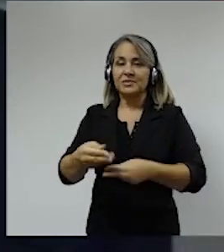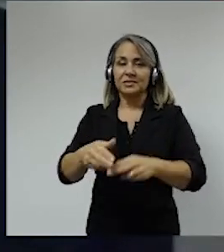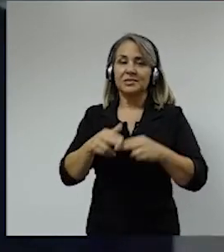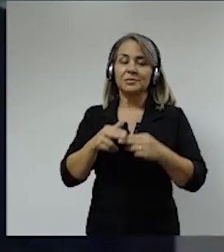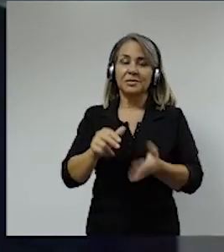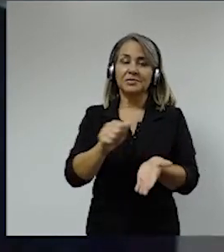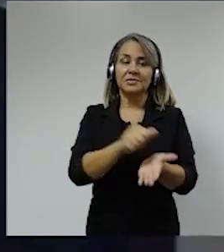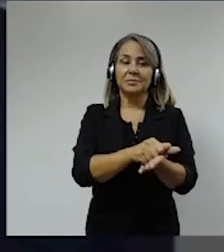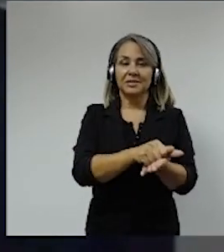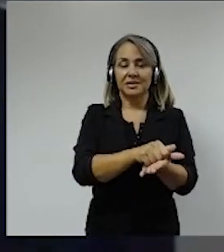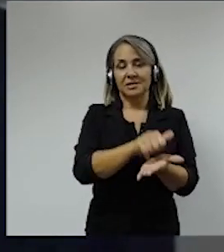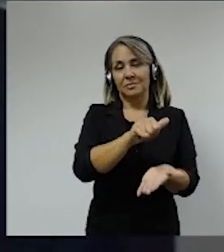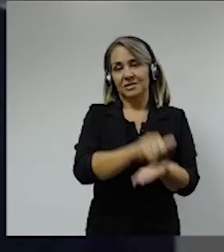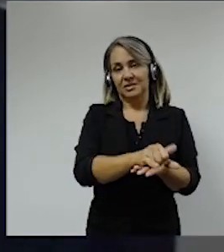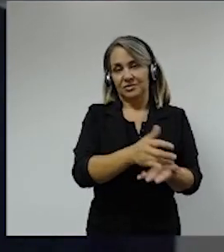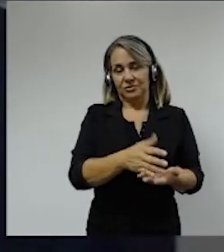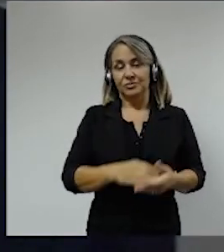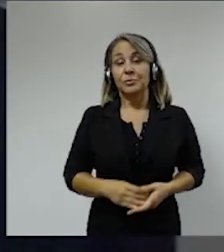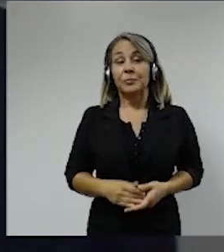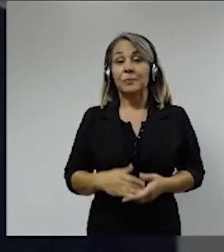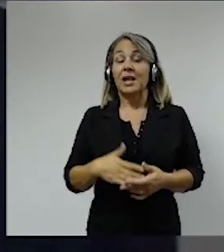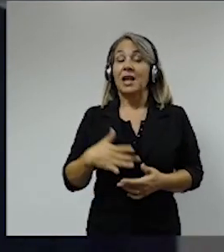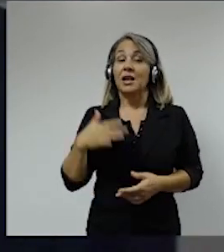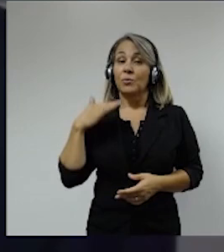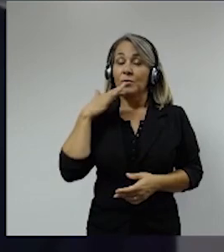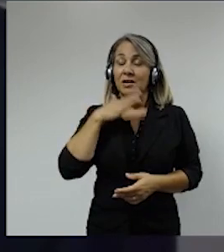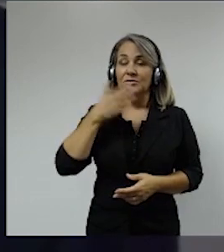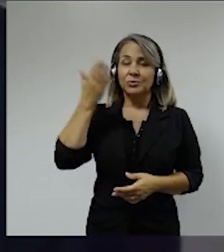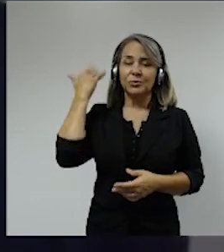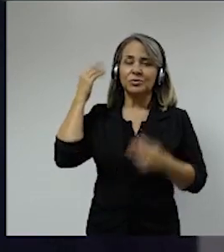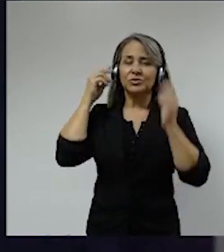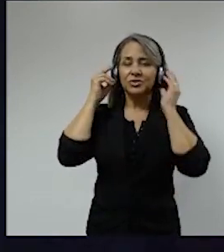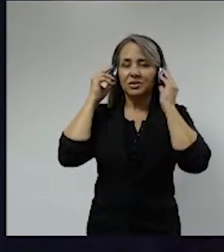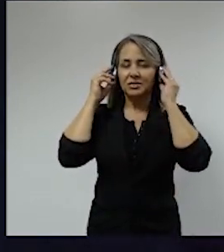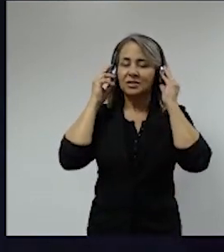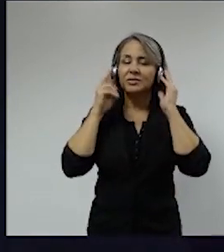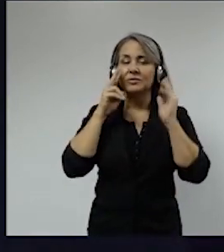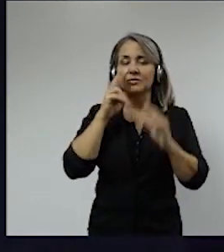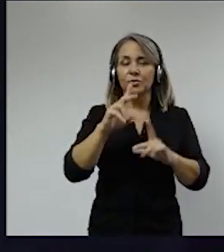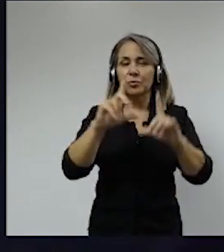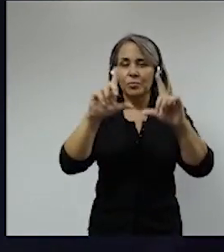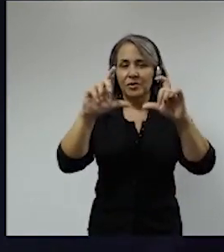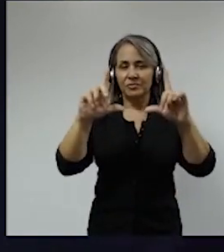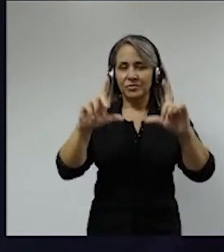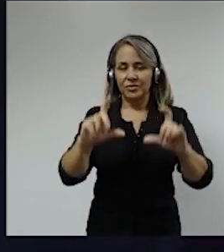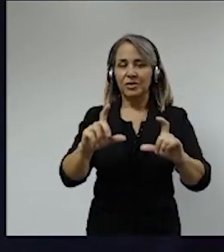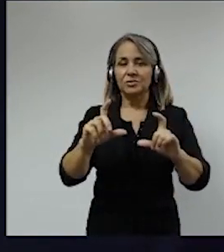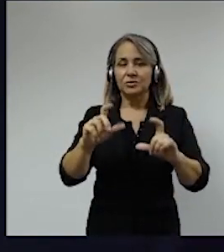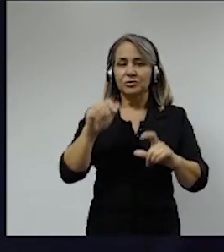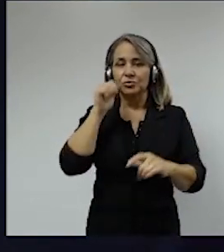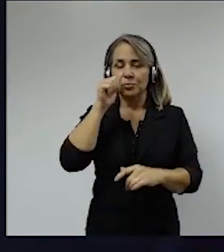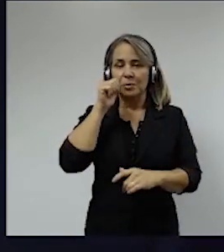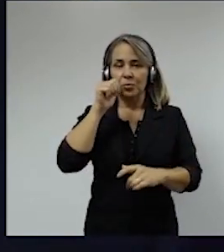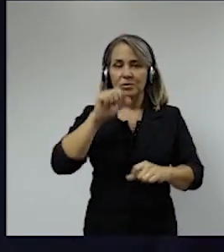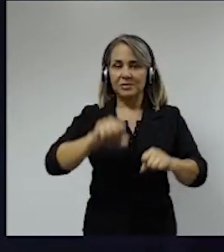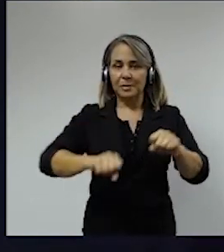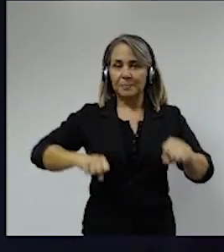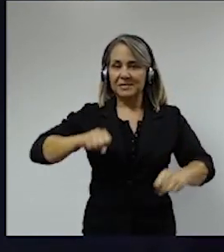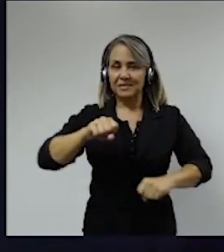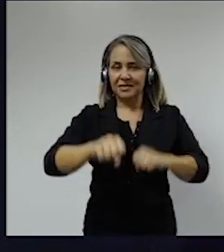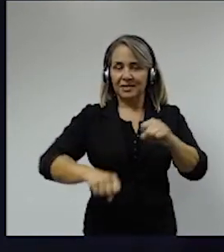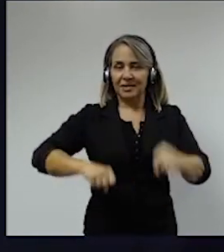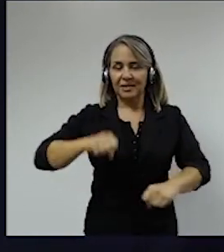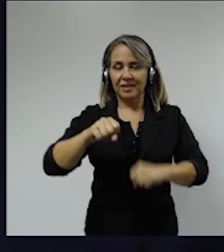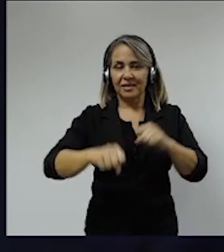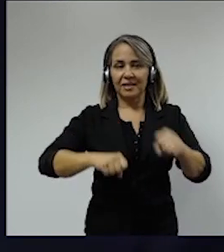aplicativos. Eu acho que outro dia eu vi uma foto que era de uma moça numa bicicleta dessas que se aluga